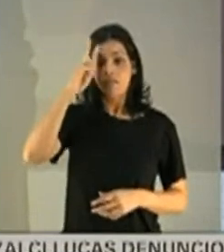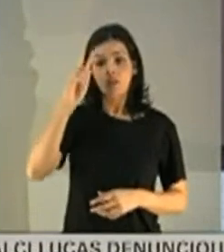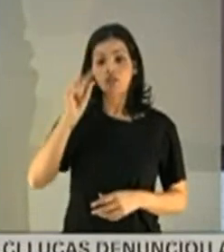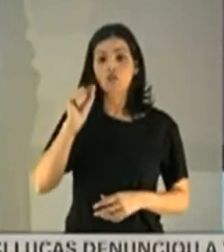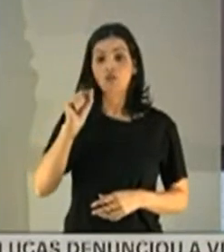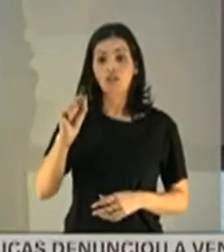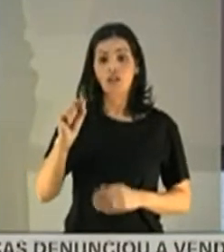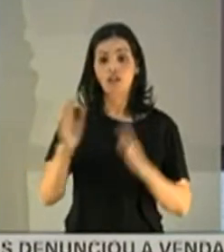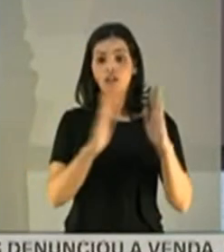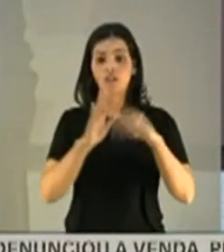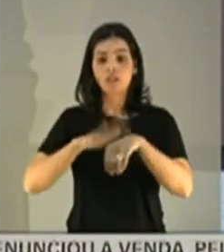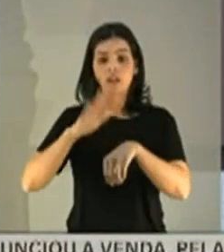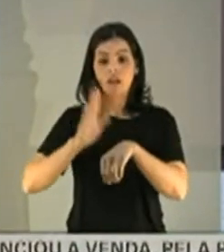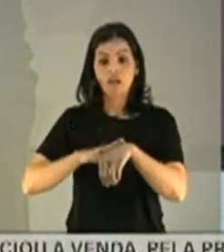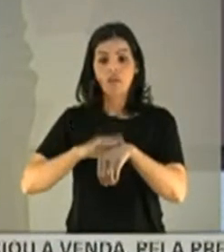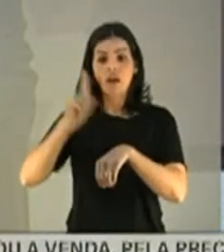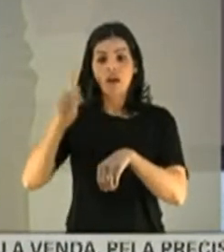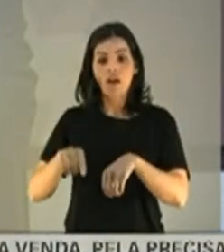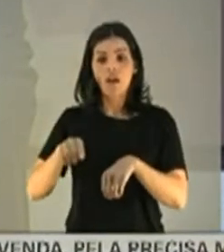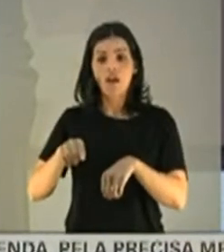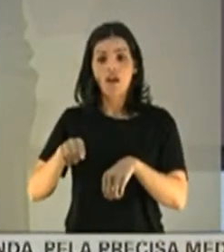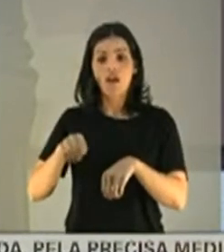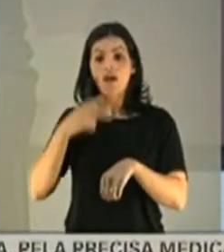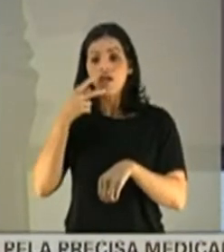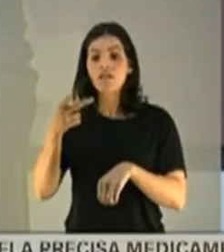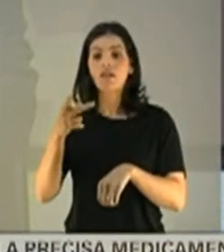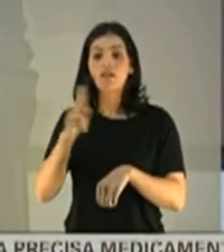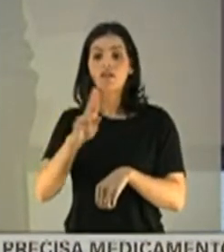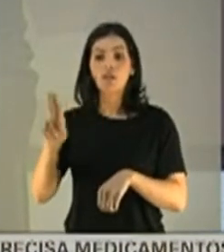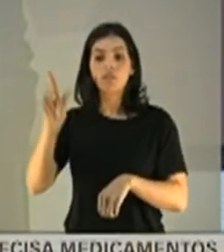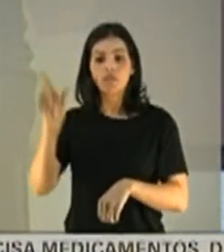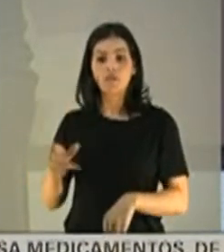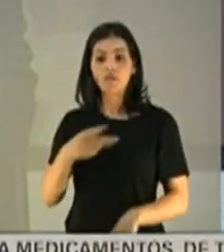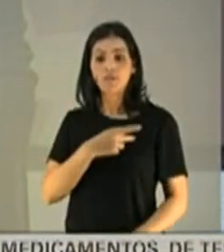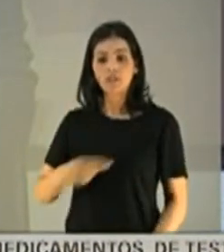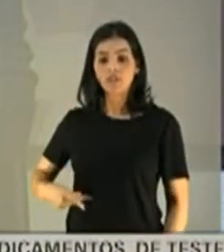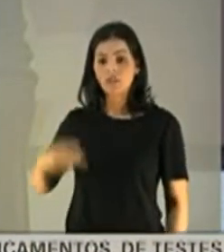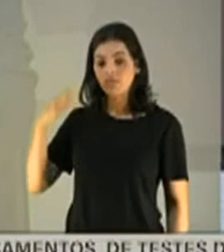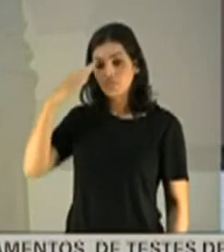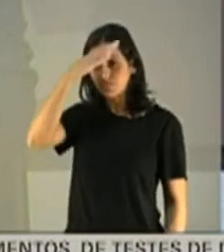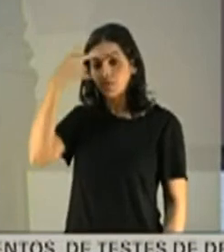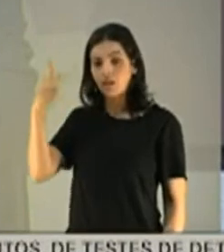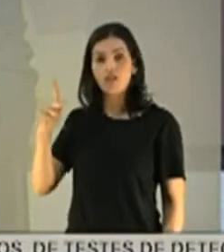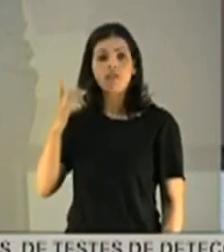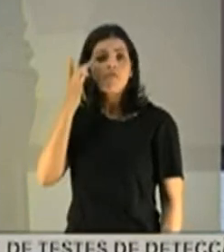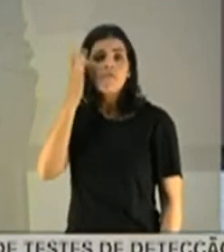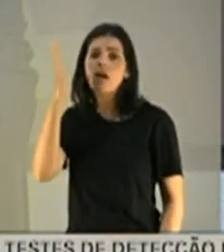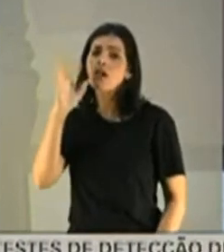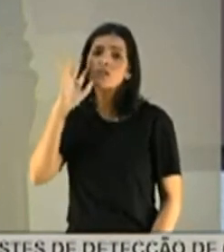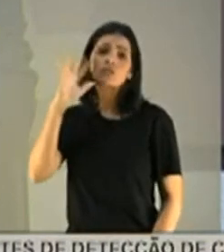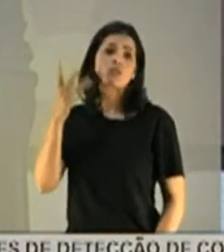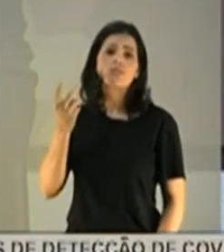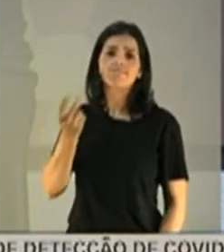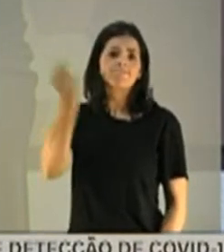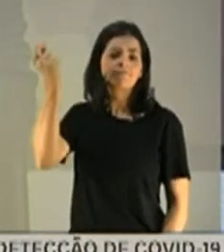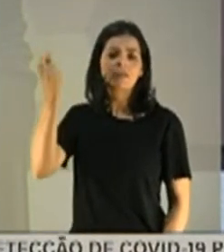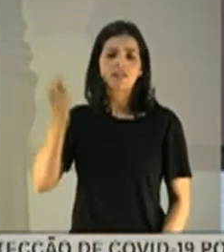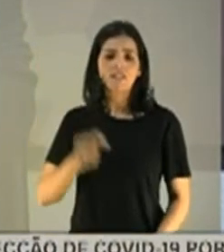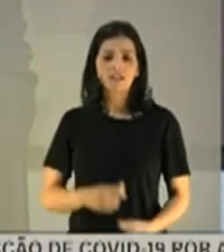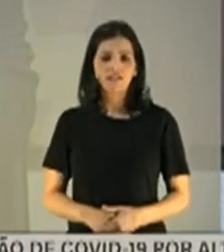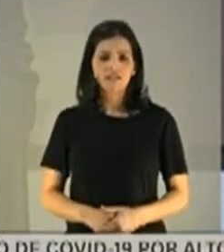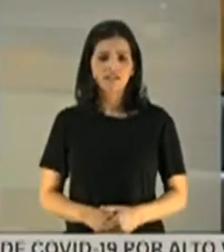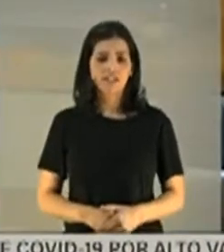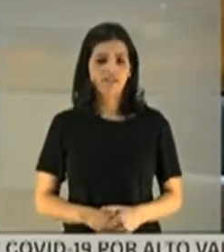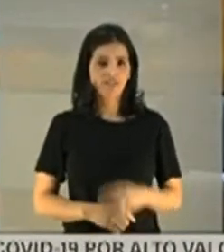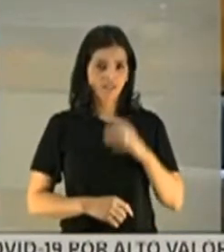sobre o tempo, porque ele deu de pronto, puf, é fulano, é o presidente da República. Ele tem a facilidade de resolver isso assim no estalo de dedos. Tá, mas o